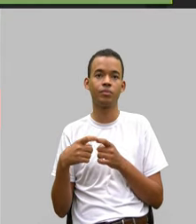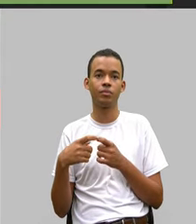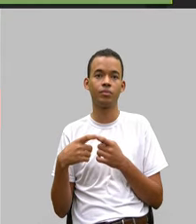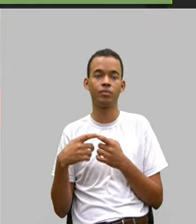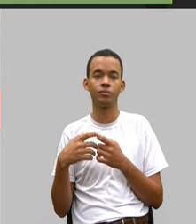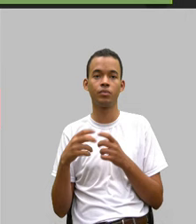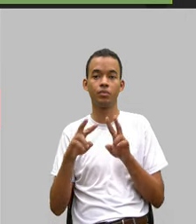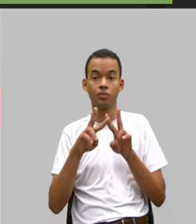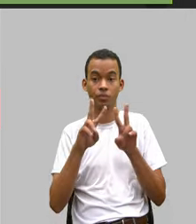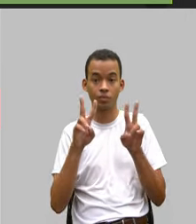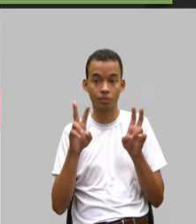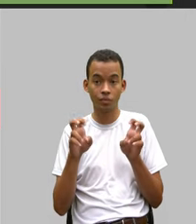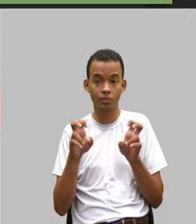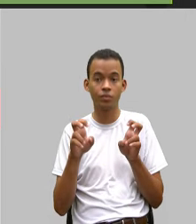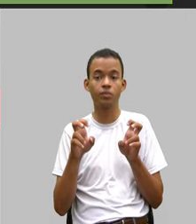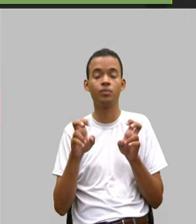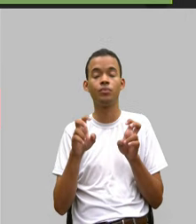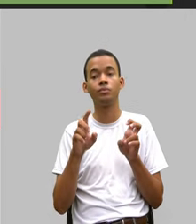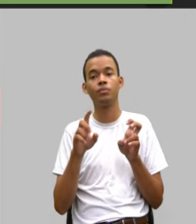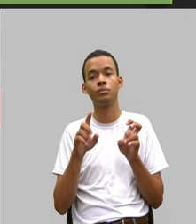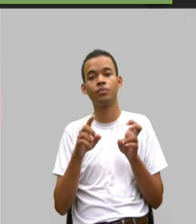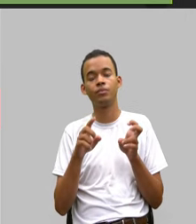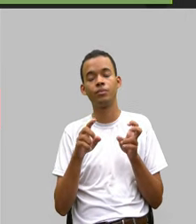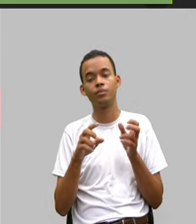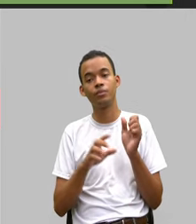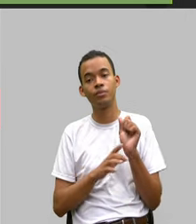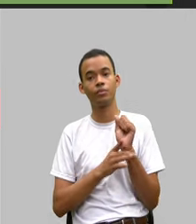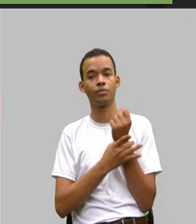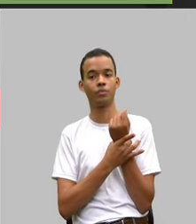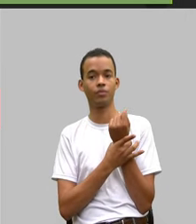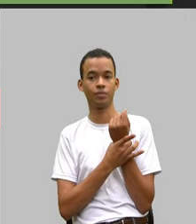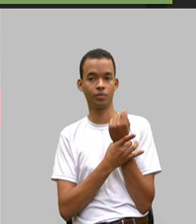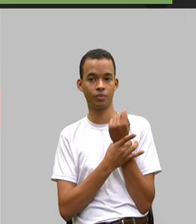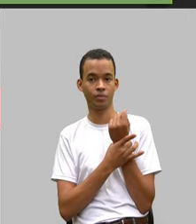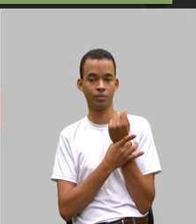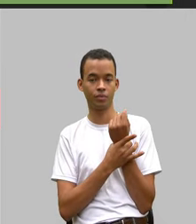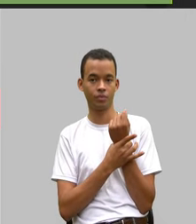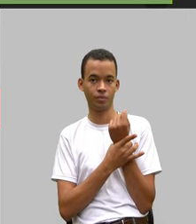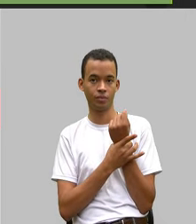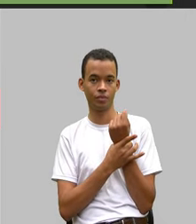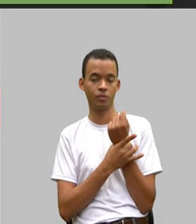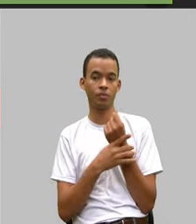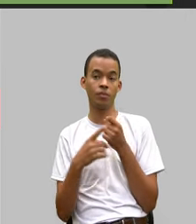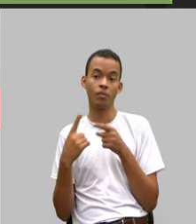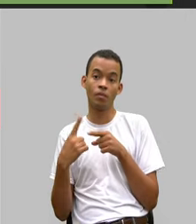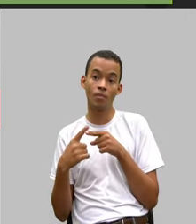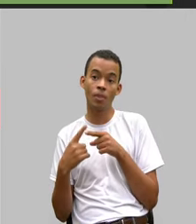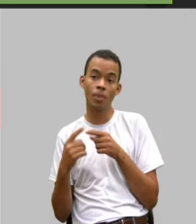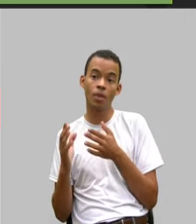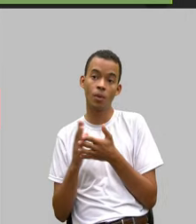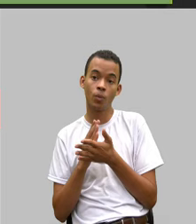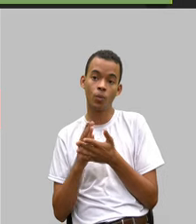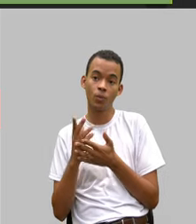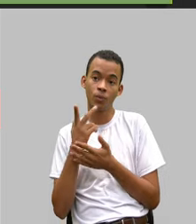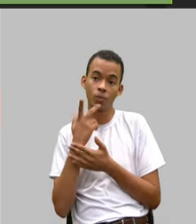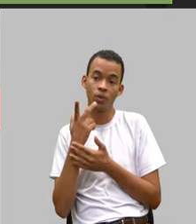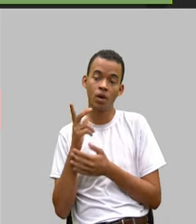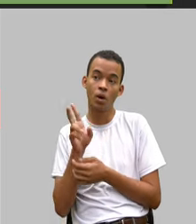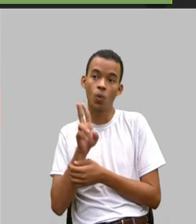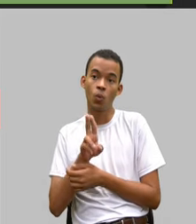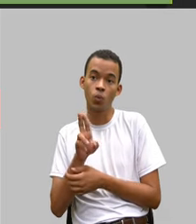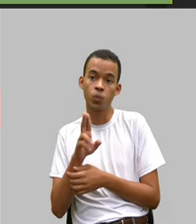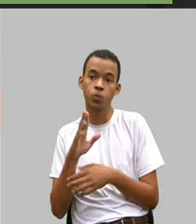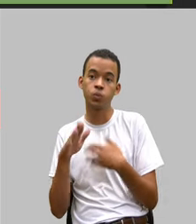eh da segurança dessa planta muito se fala sobre a letalidade existe uma dose letal e a